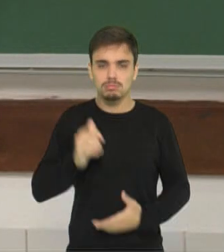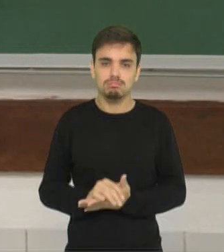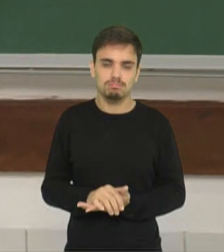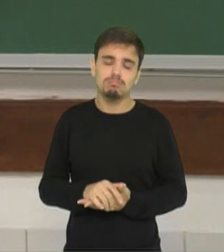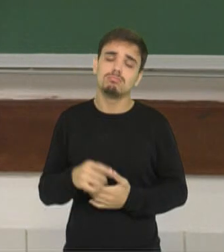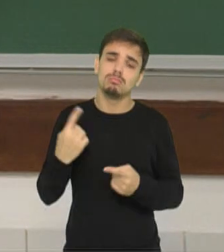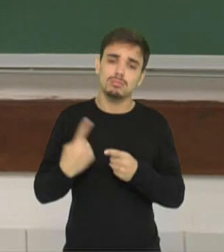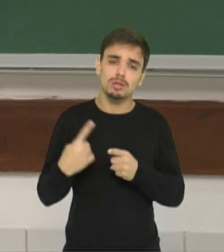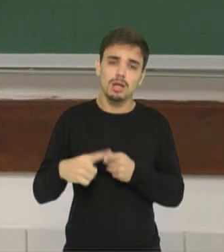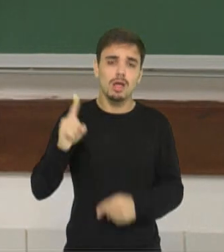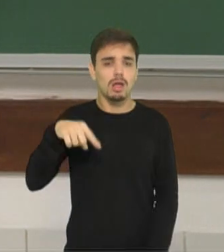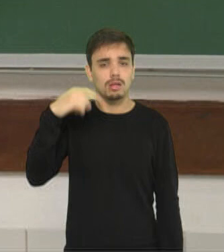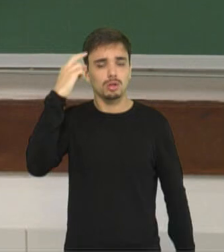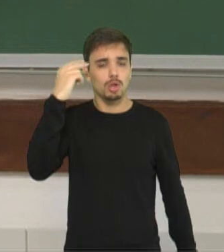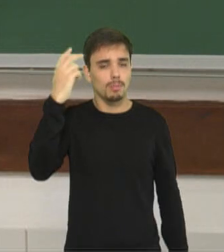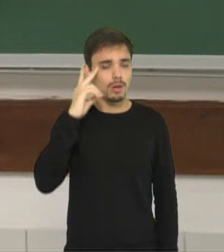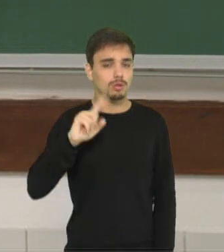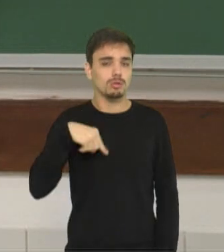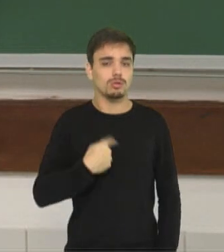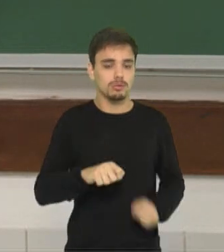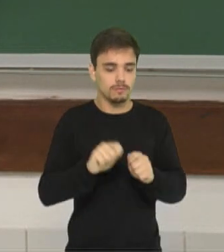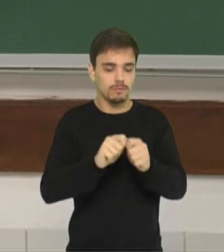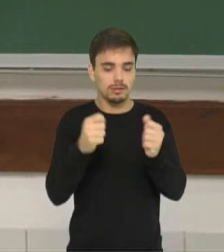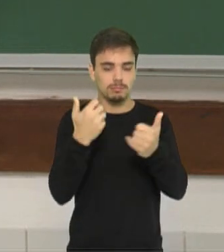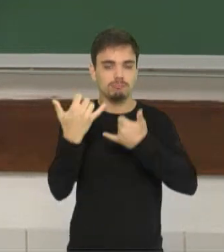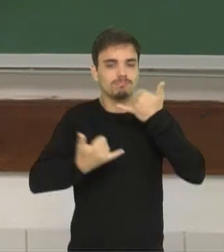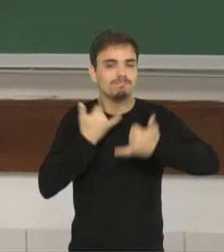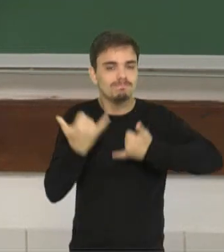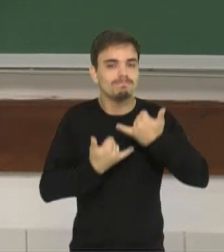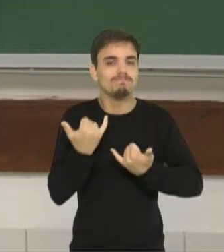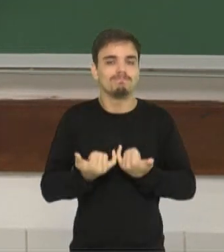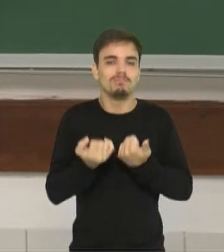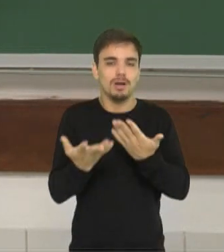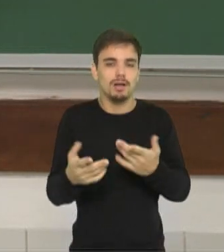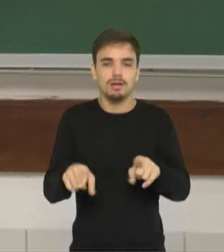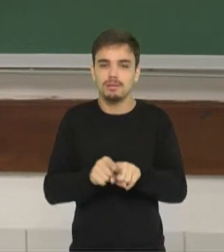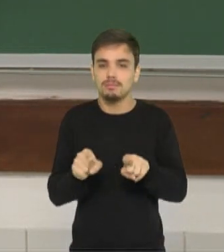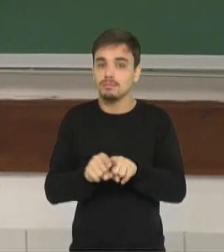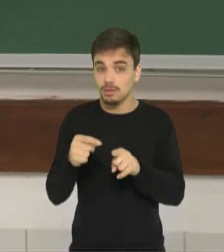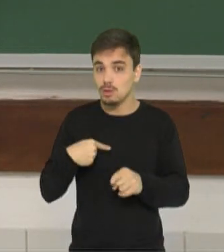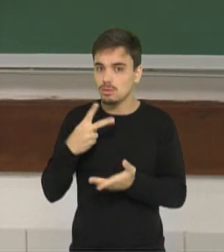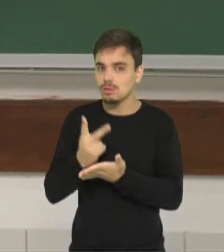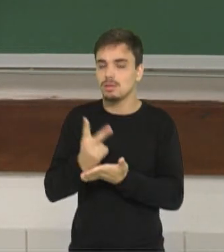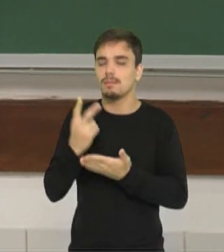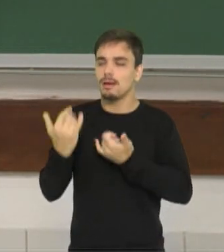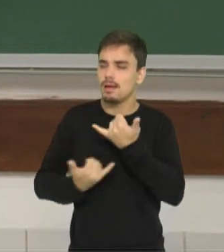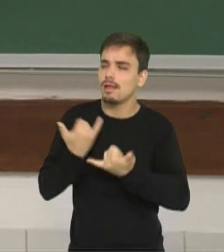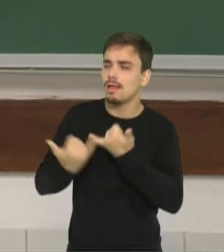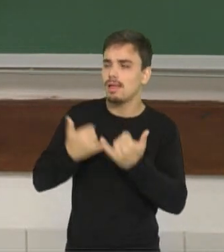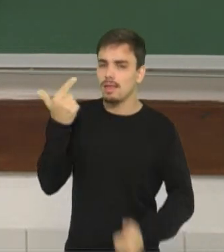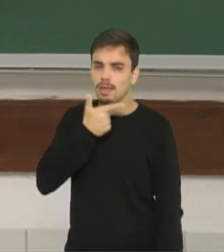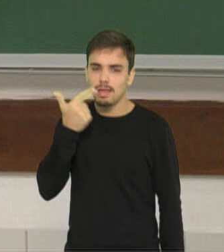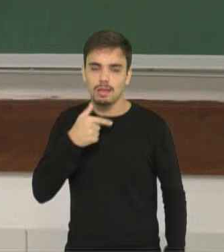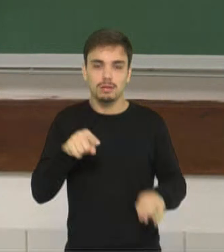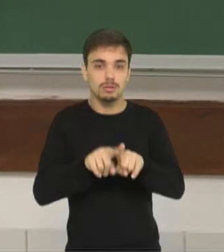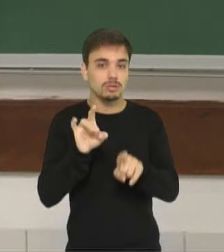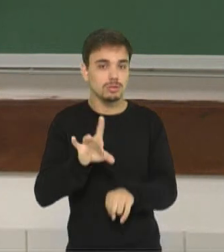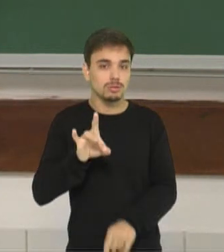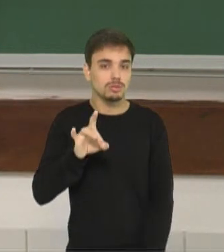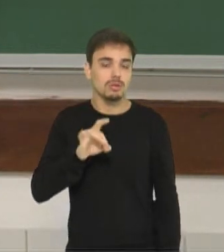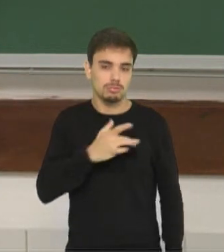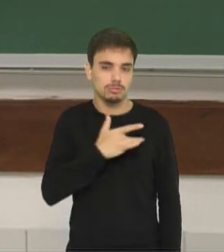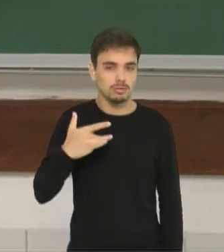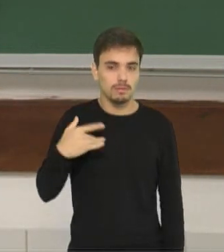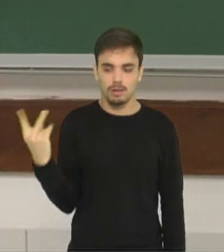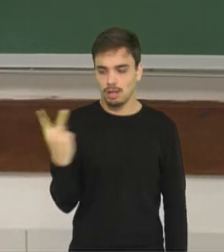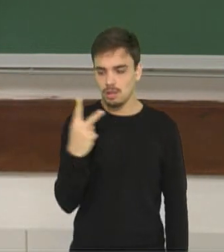muito comum a gente fazer brincadeiras. E eu sempre explico para os meus alunos, a brincadeira só é saudável quando as duas